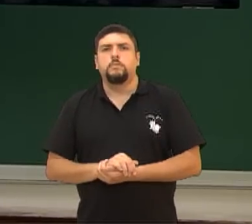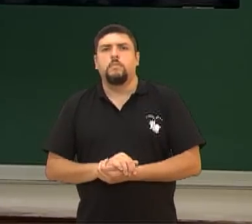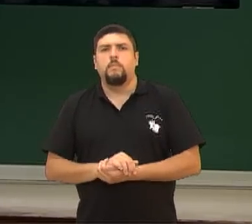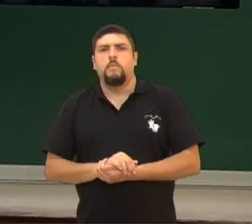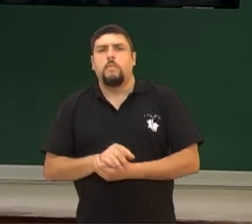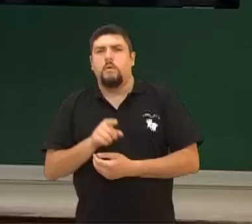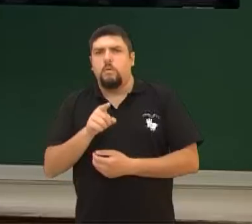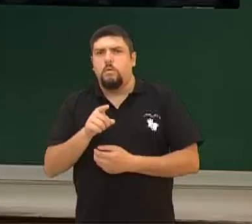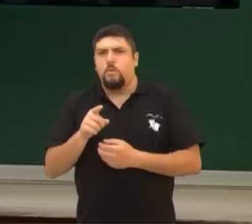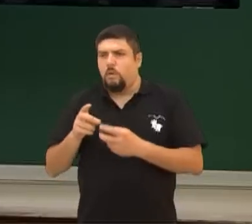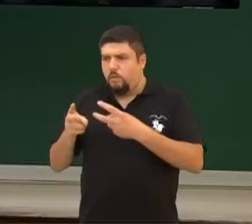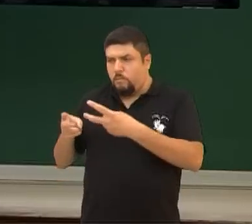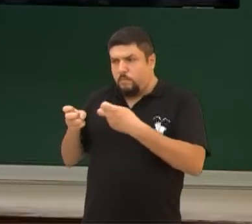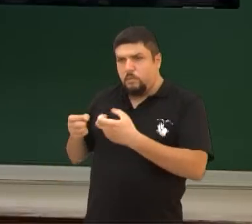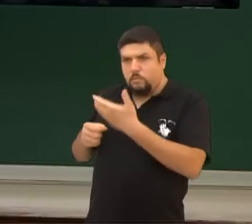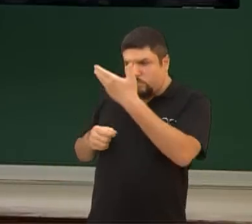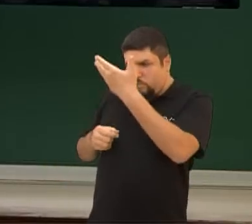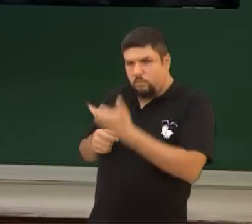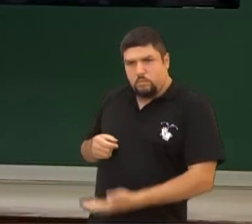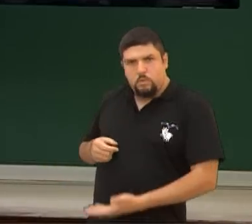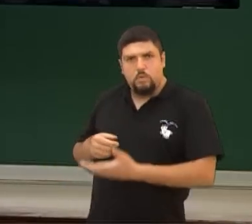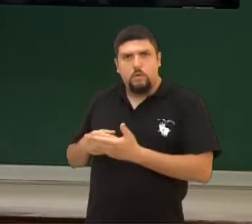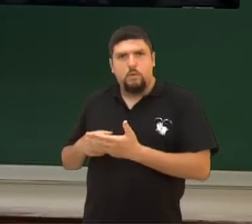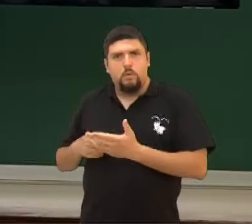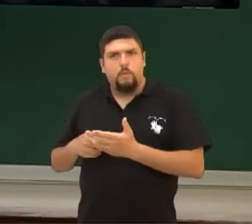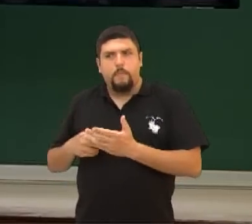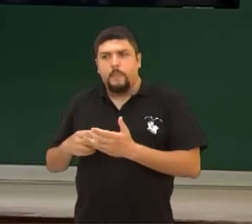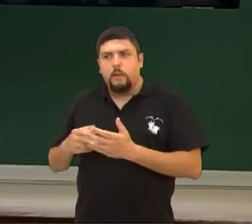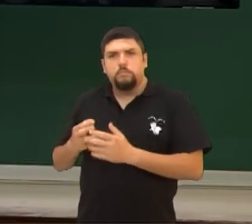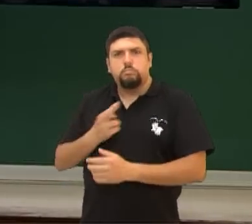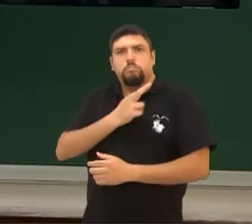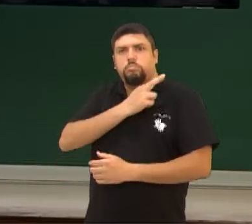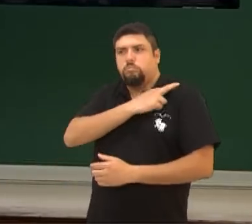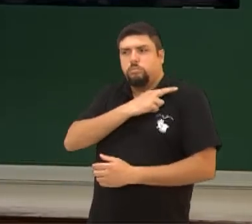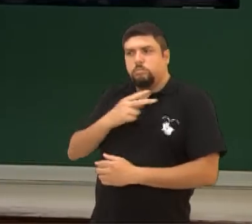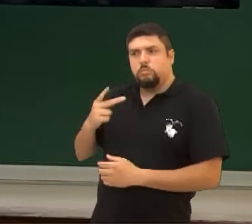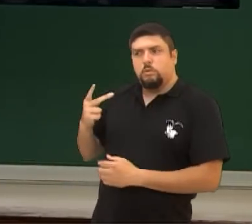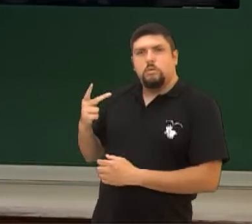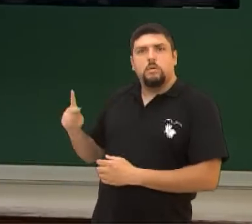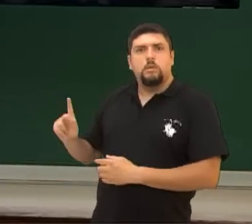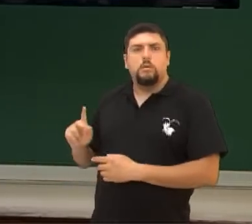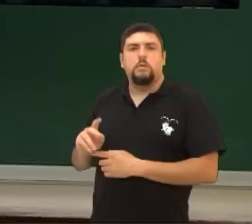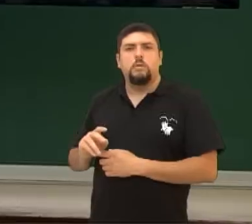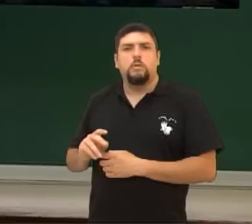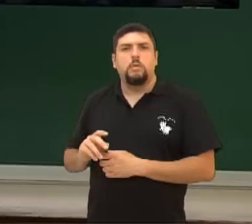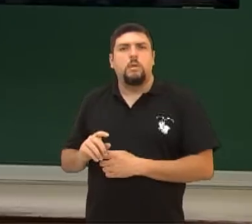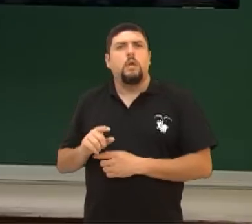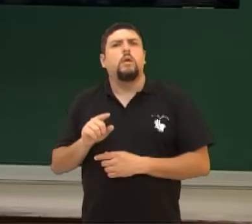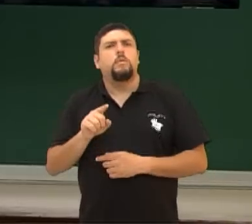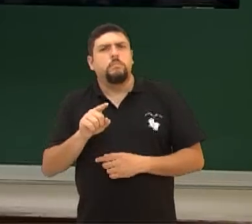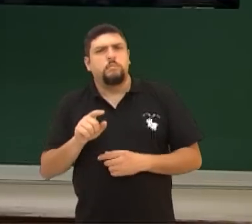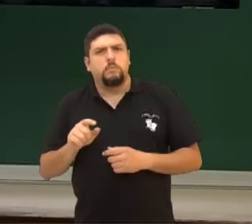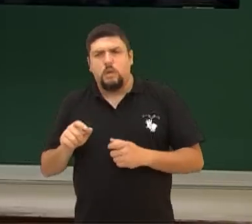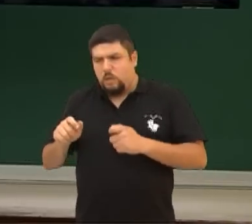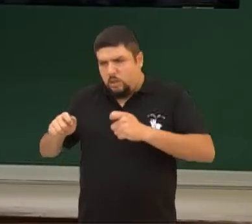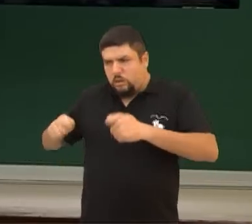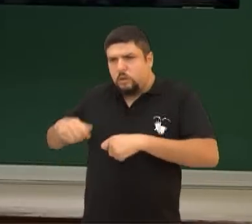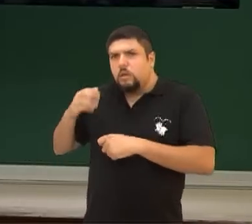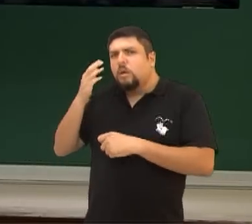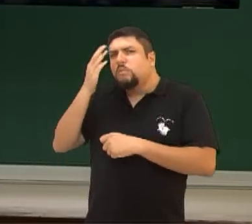função, o currículo dessa pessoa, do Marcelo Rezende, é possível prever sobre